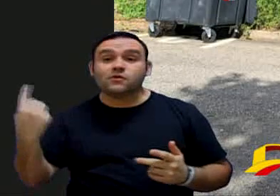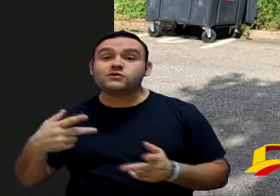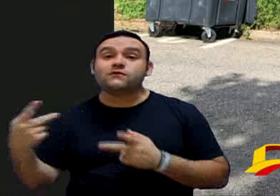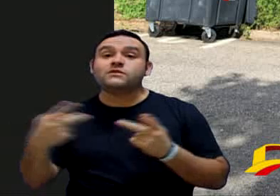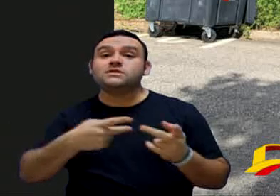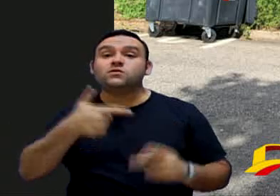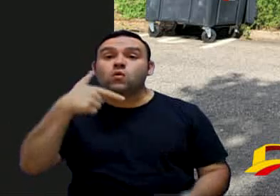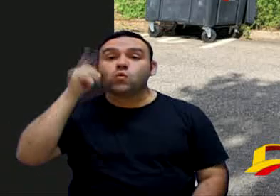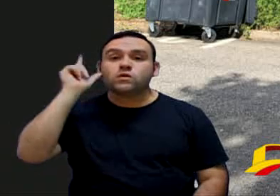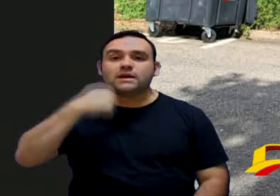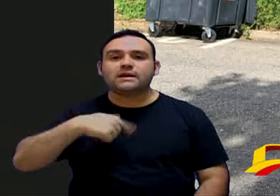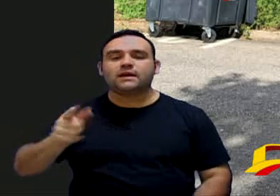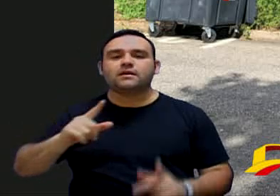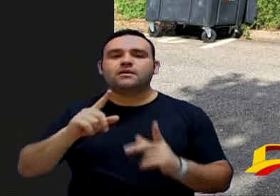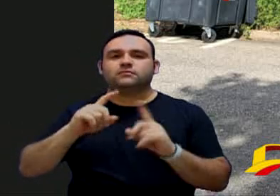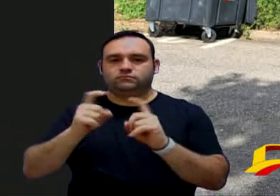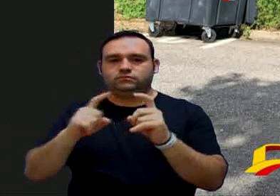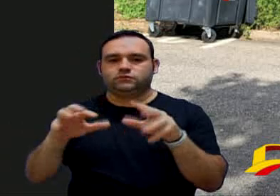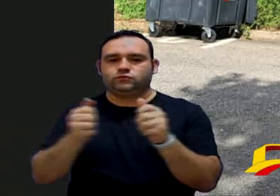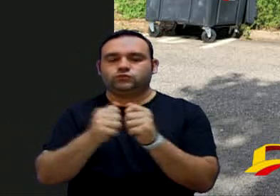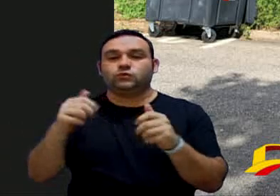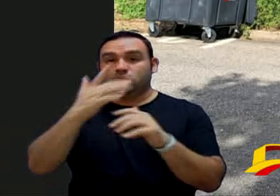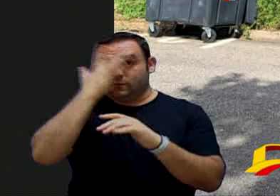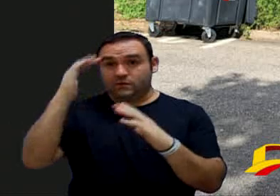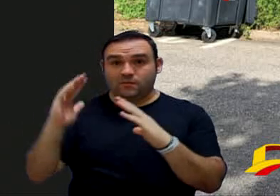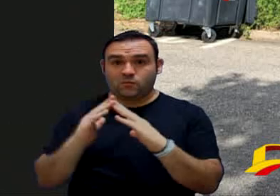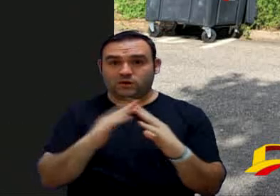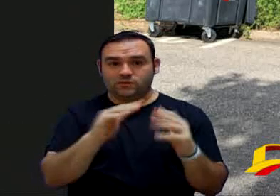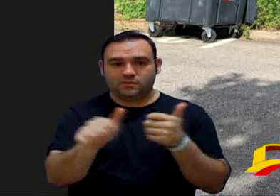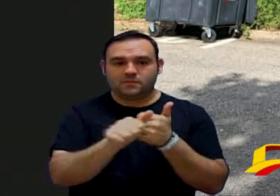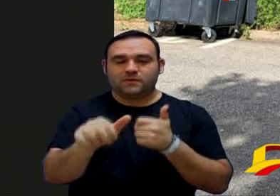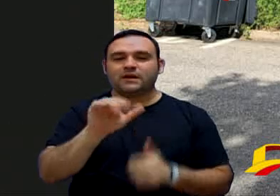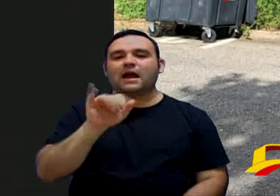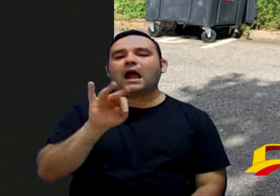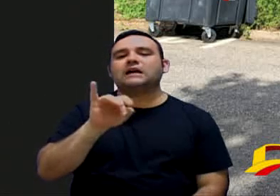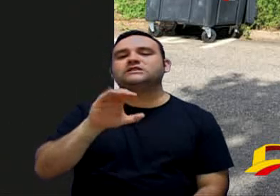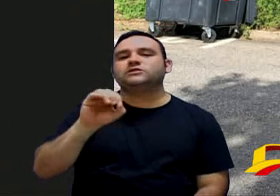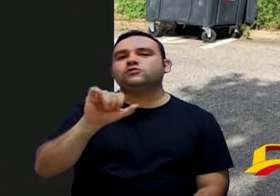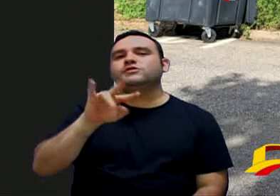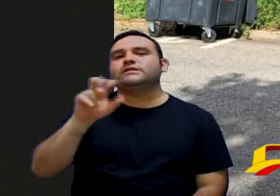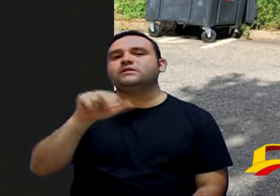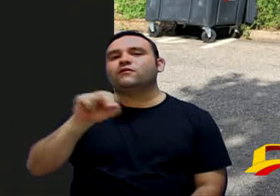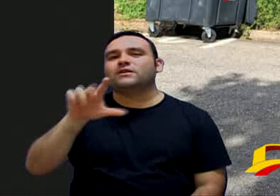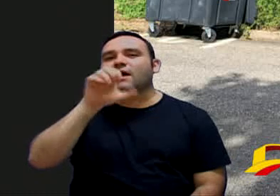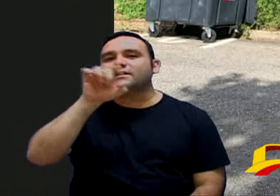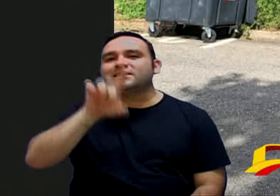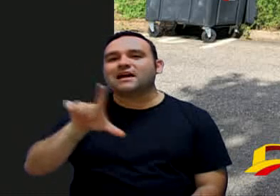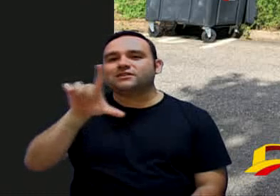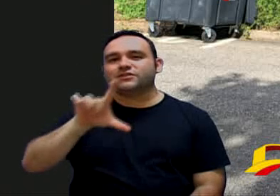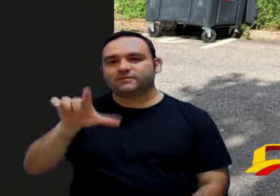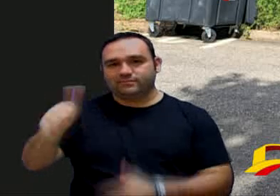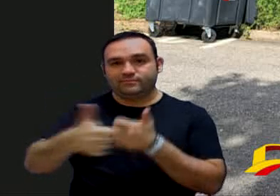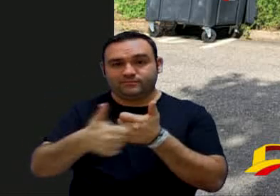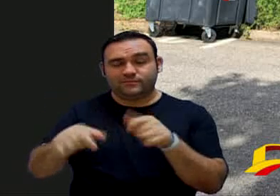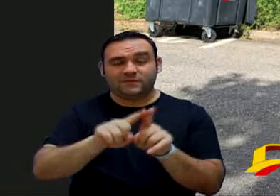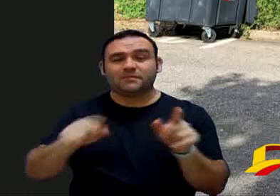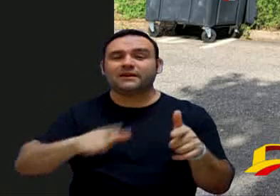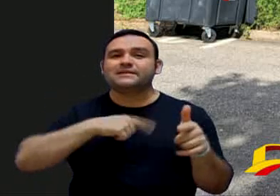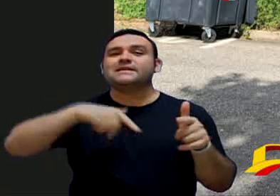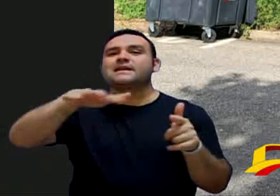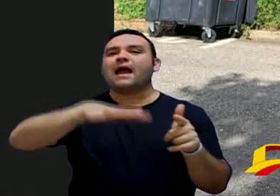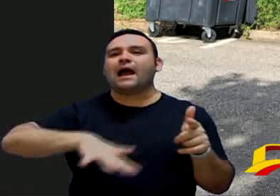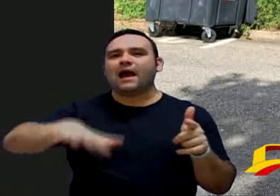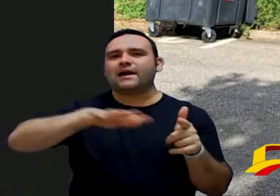ontem eu me reunico moradores próximo ali do Atílio Silvano entre o Laranjeiras sobre uma área